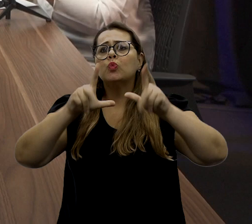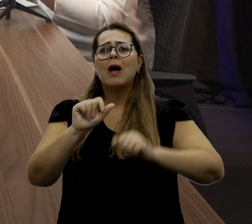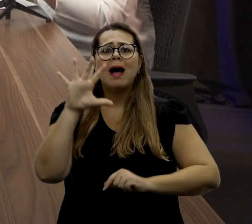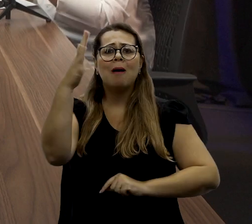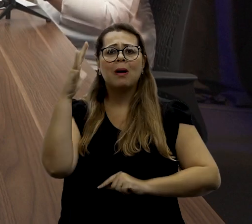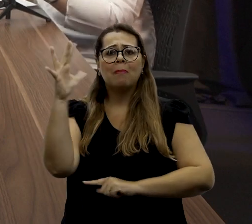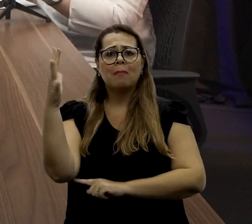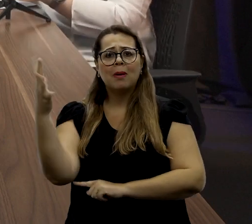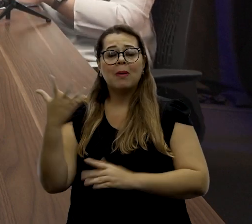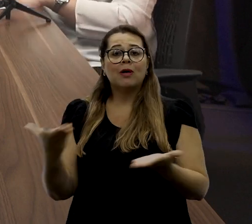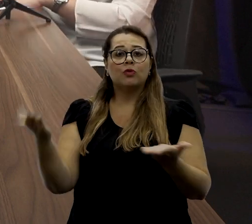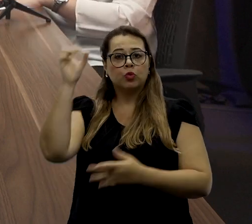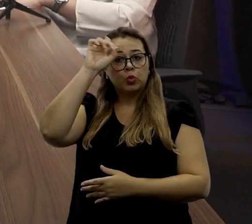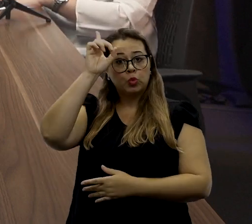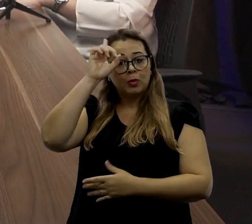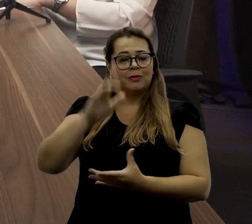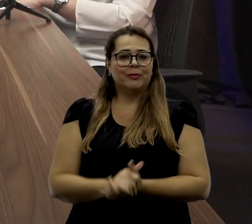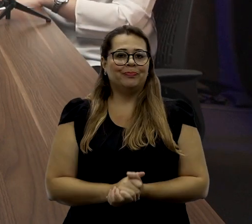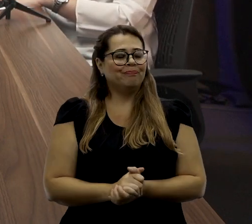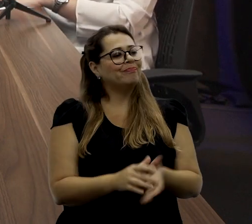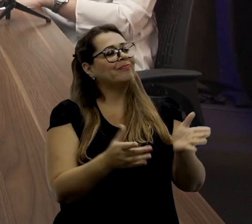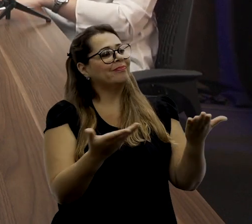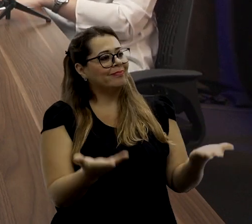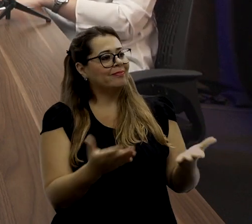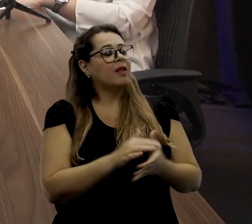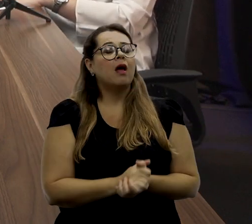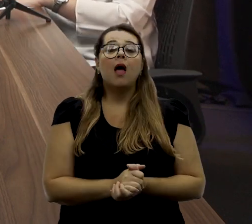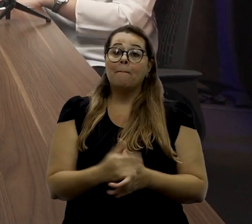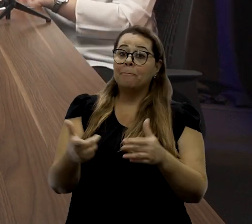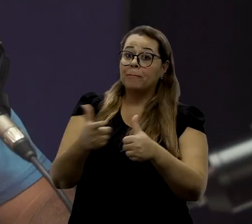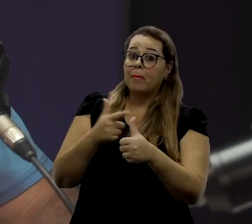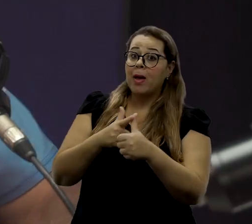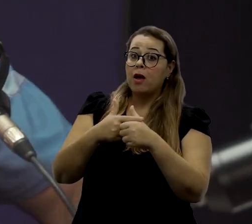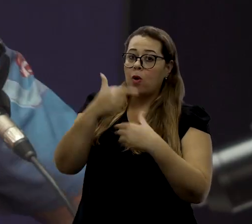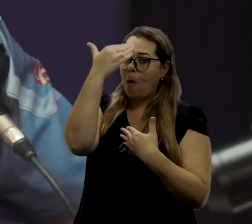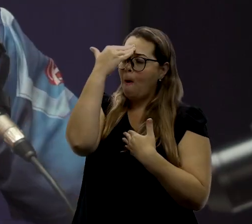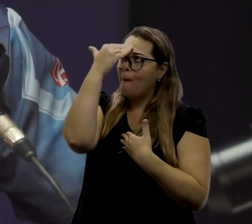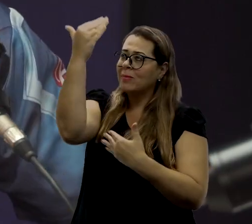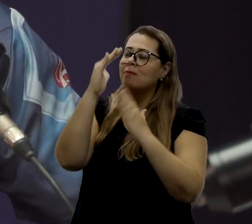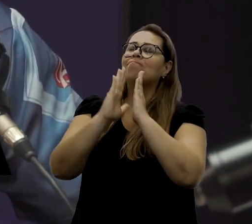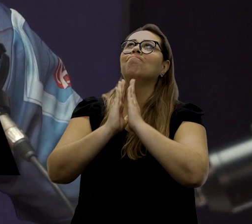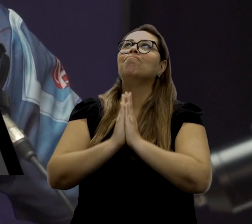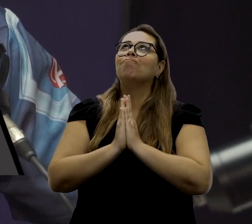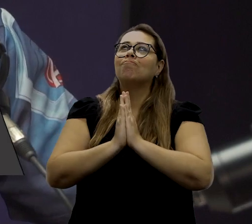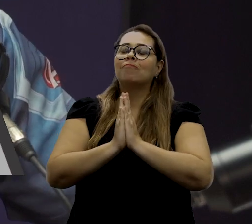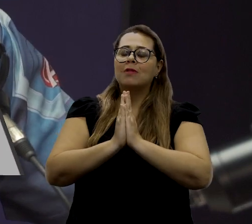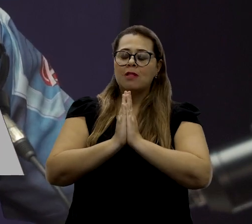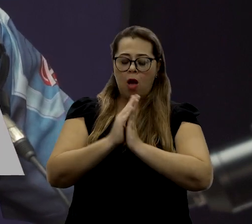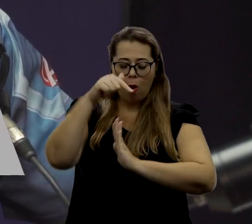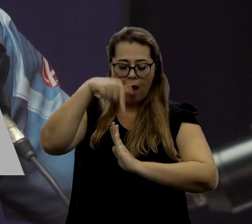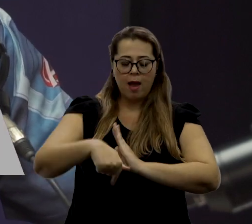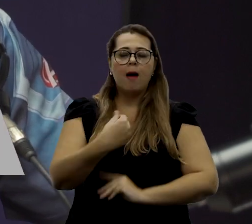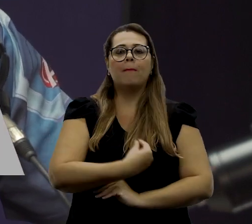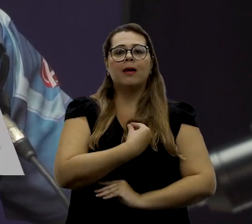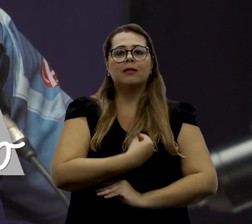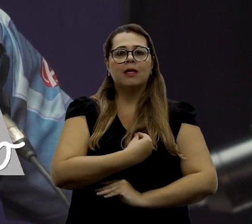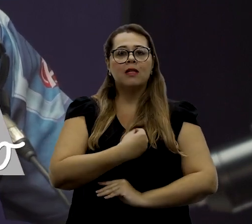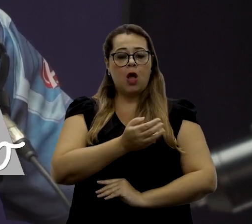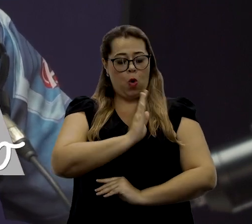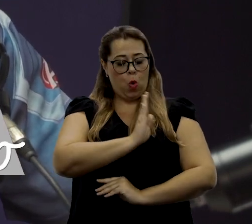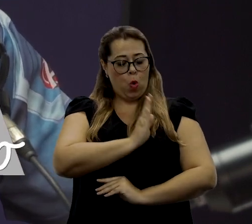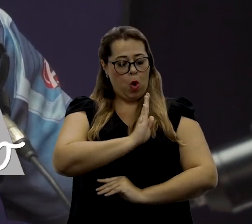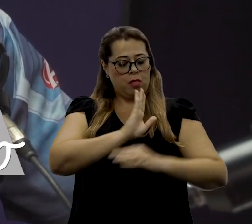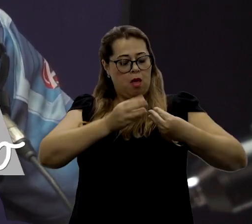enfrenta aí na nossa rotina? Primeiro, gratidão por estar aqui. Gratidão, sempre falo, Marilene, que gratidão é quando o coração